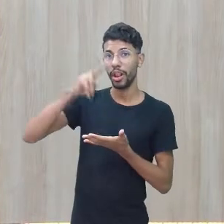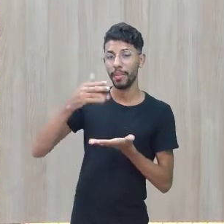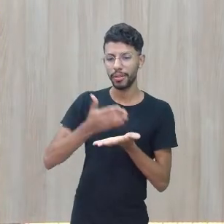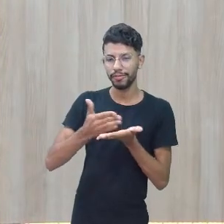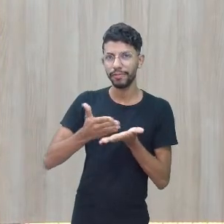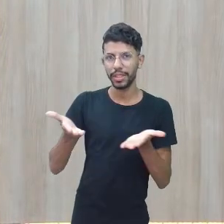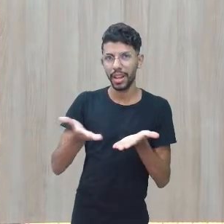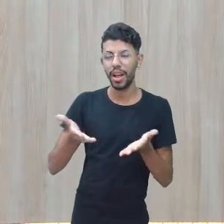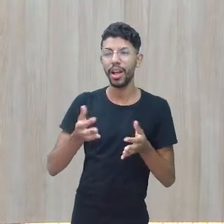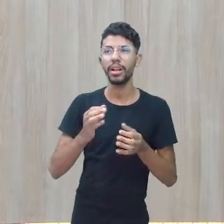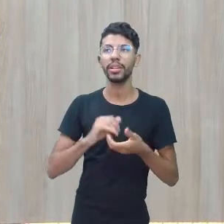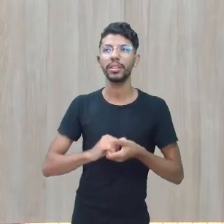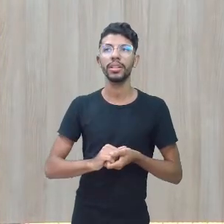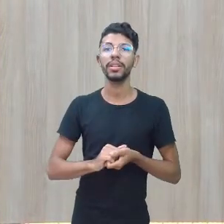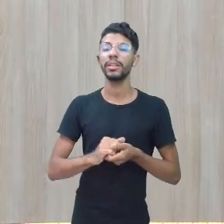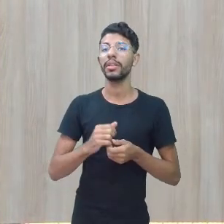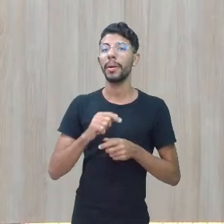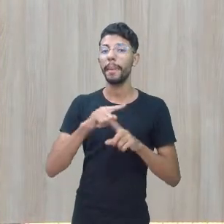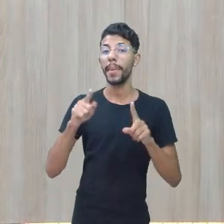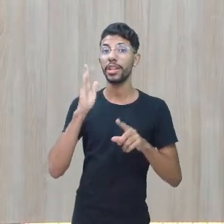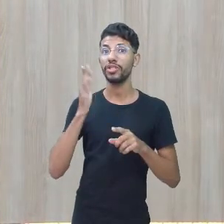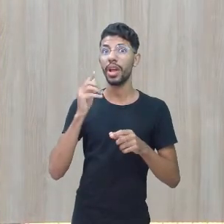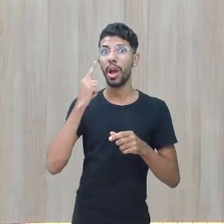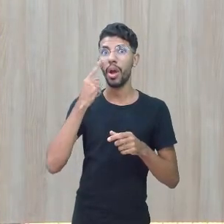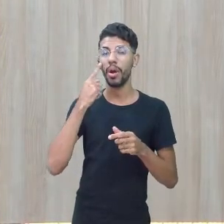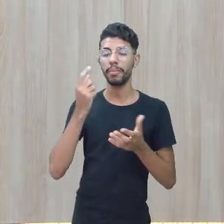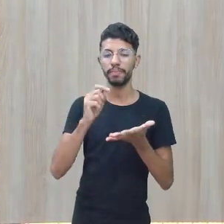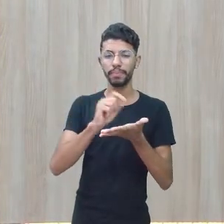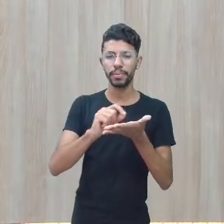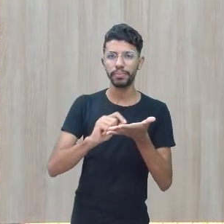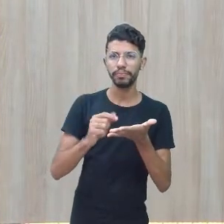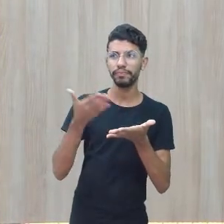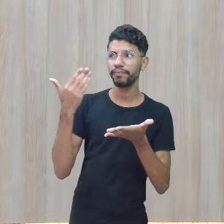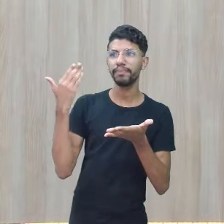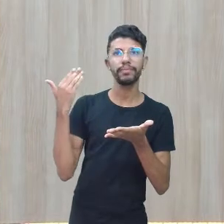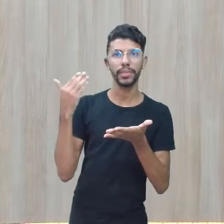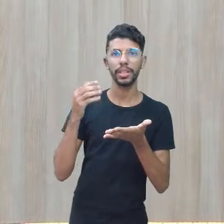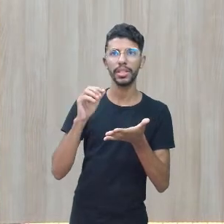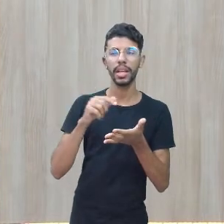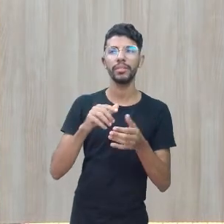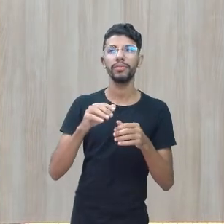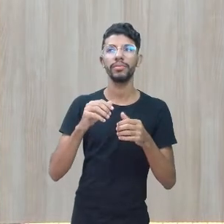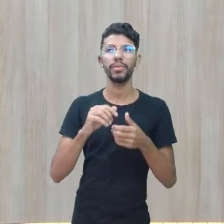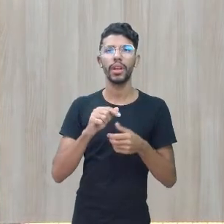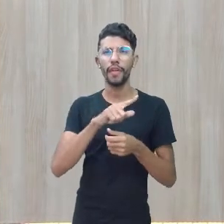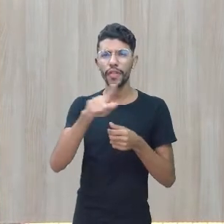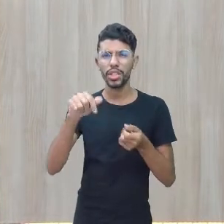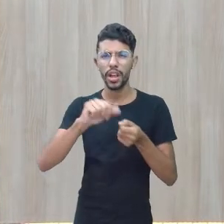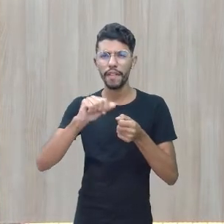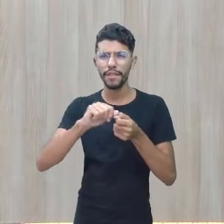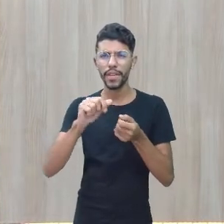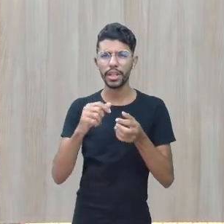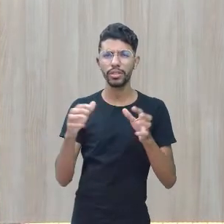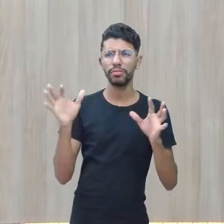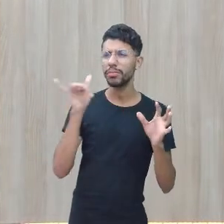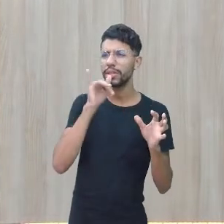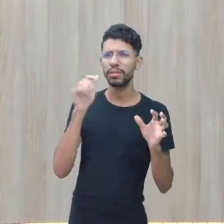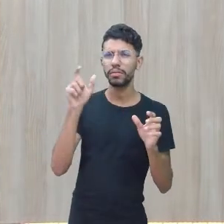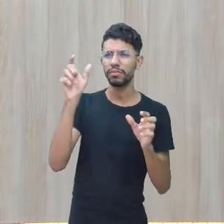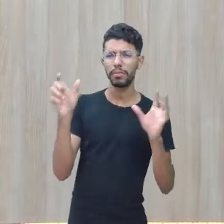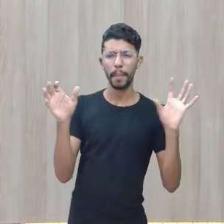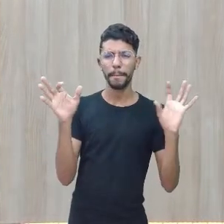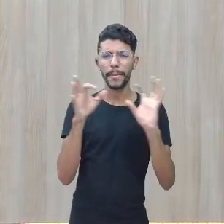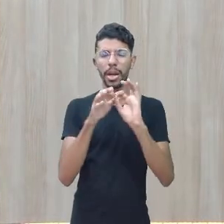aula, mas já vai ficando aí com as anotações que eu pedi para vocês na aula anterior. Se vocês fizeram a associação,